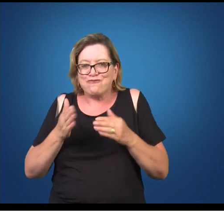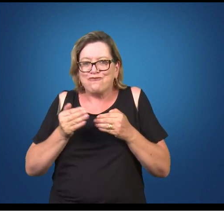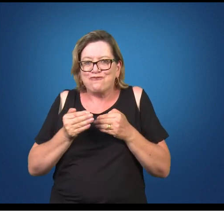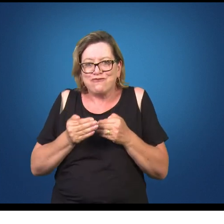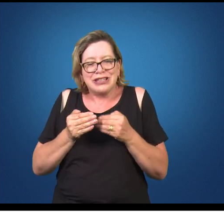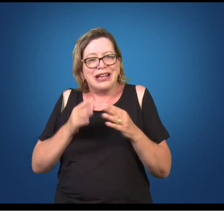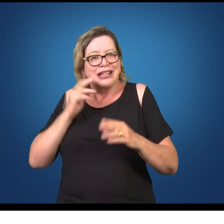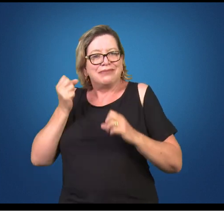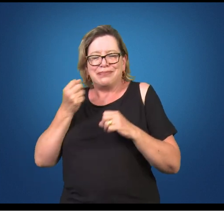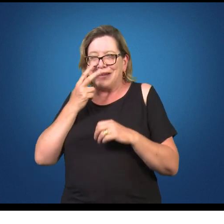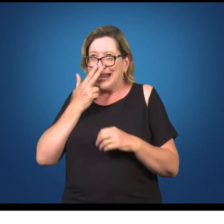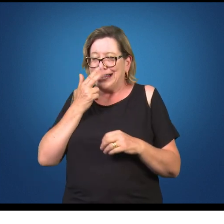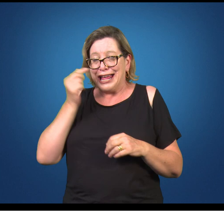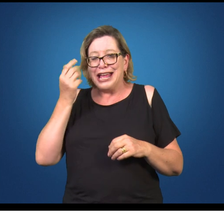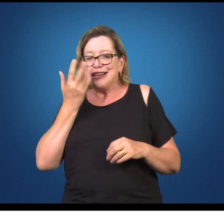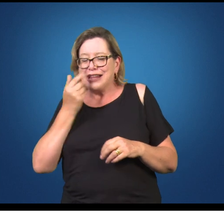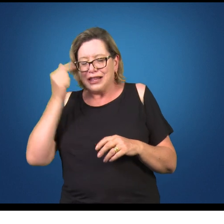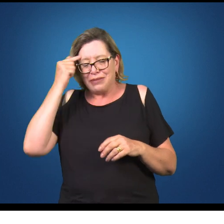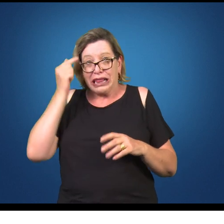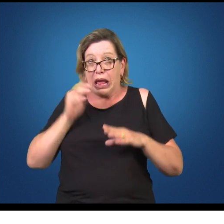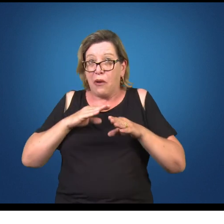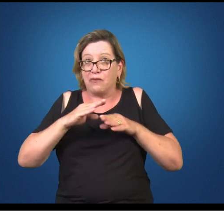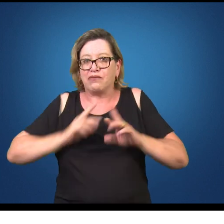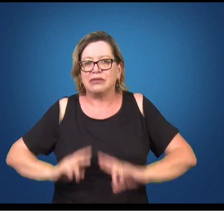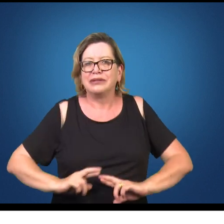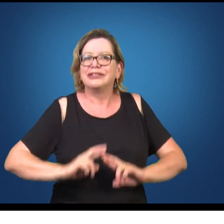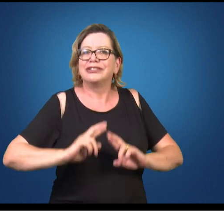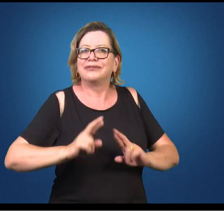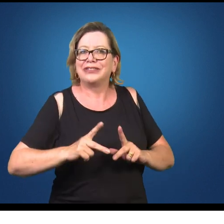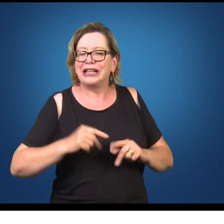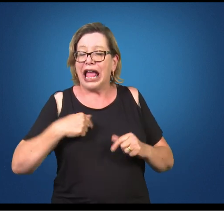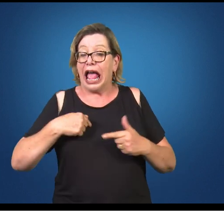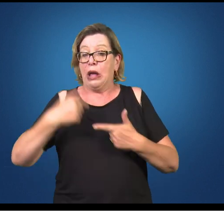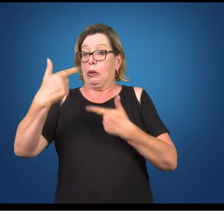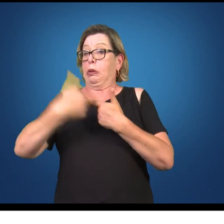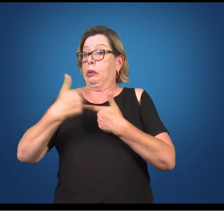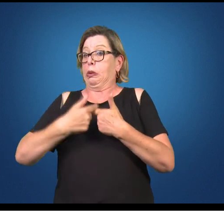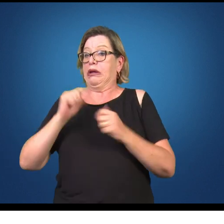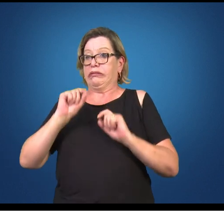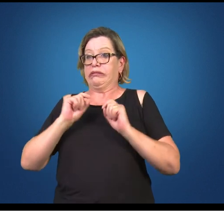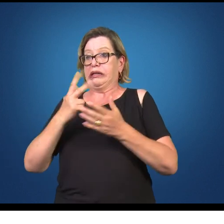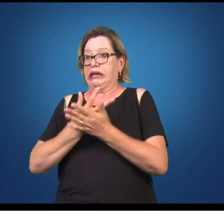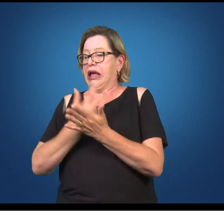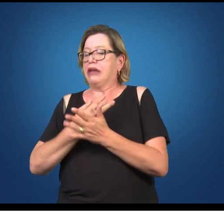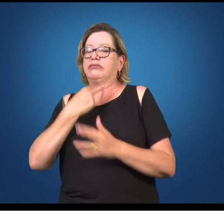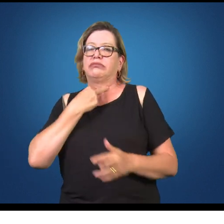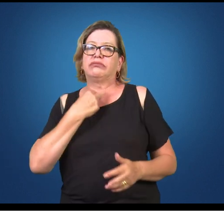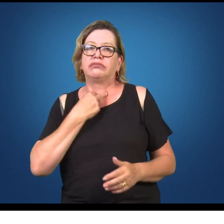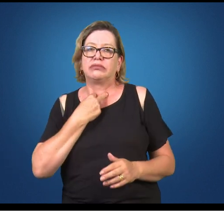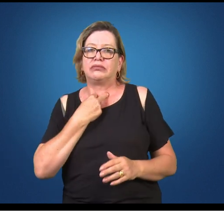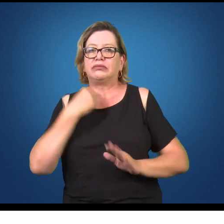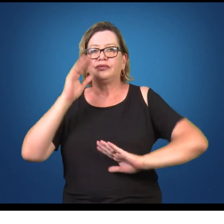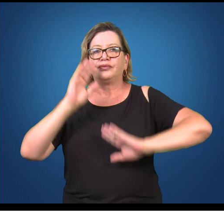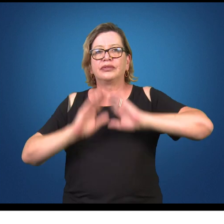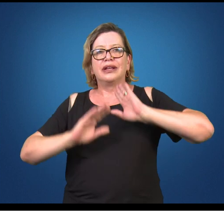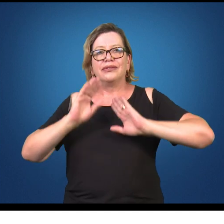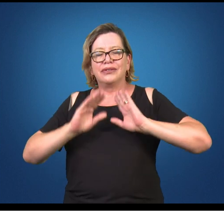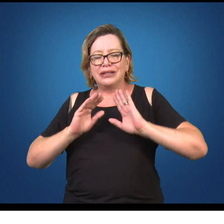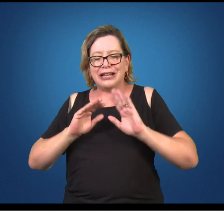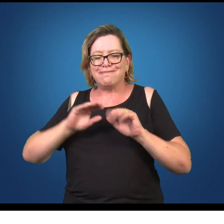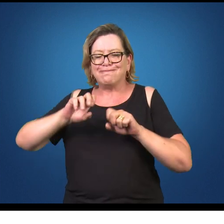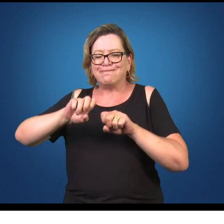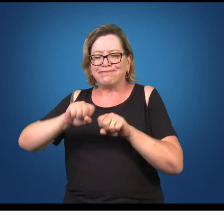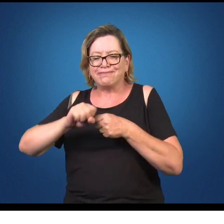acha que se movimentar diferente, de repente, vai levar uma bronca, aquilo é errado, aquilo eu não posso. E isso você está inibindo